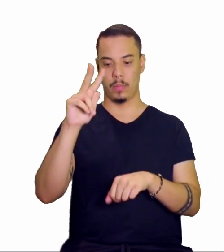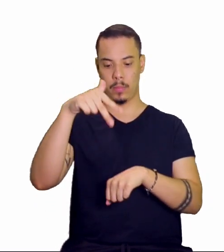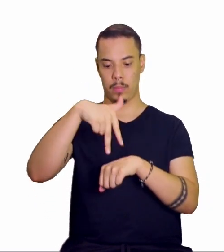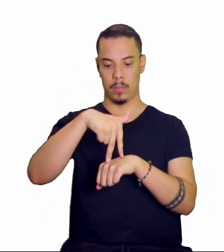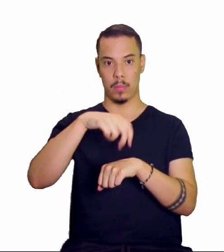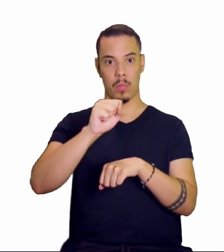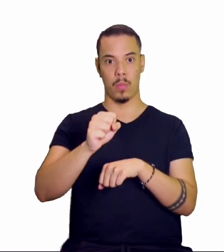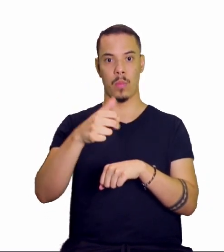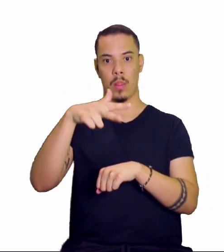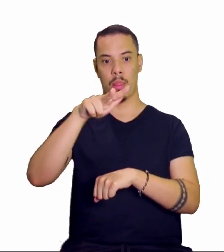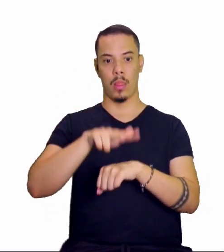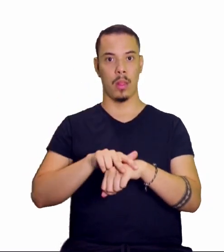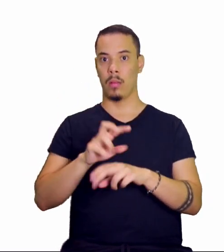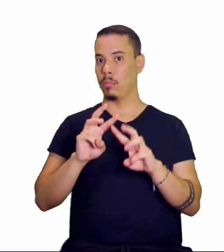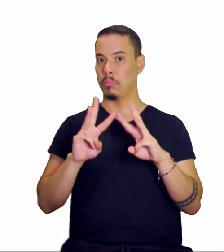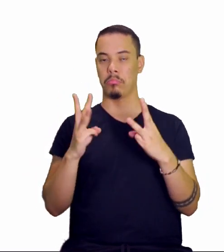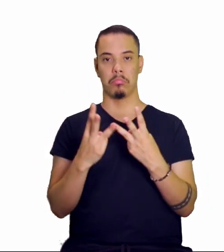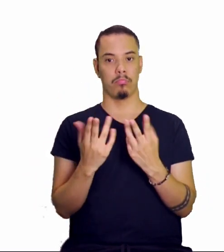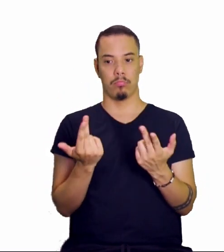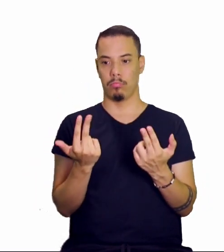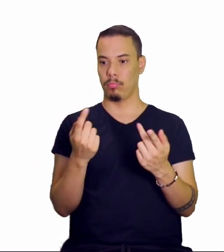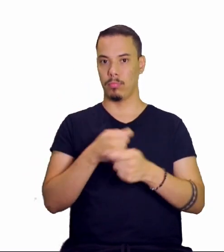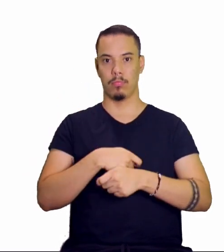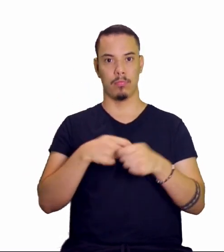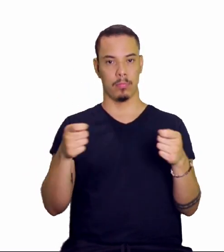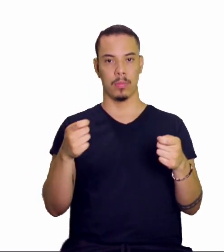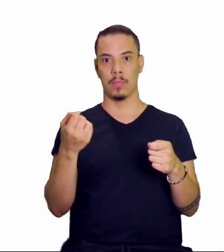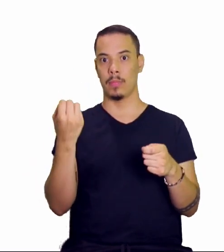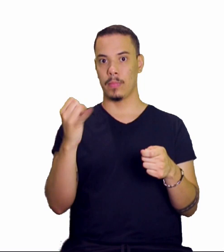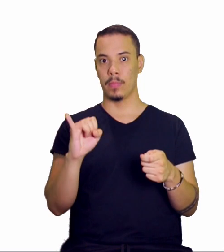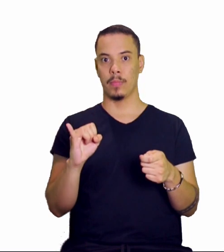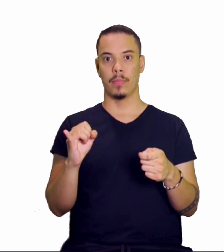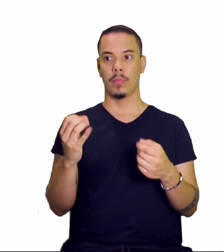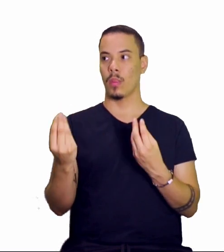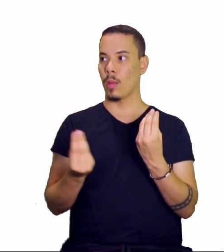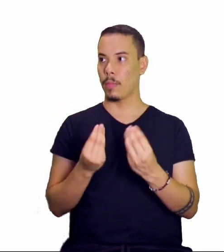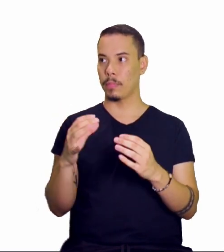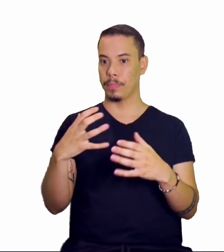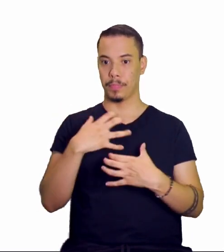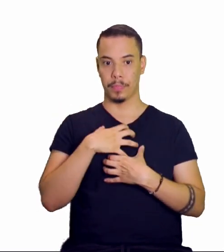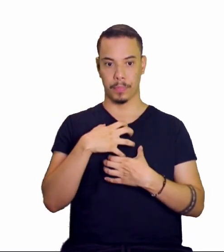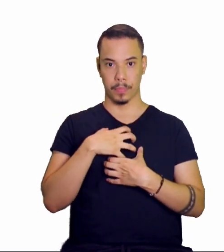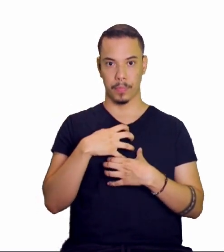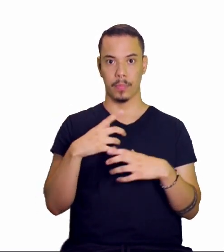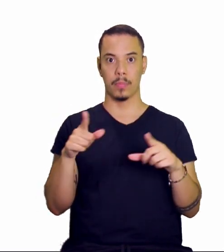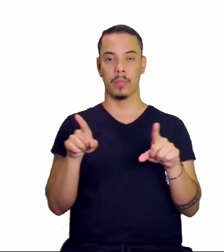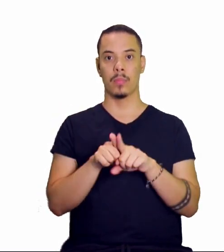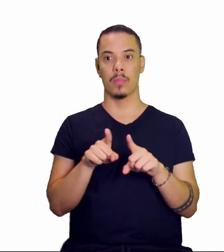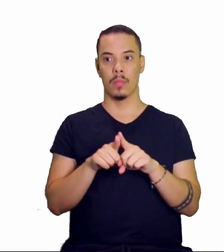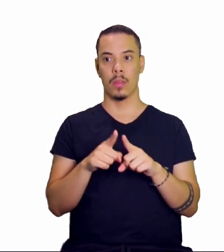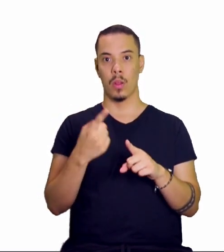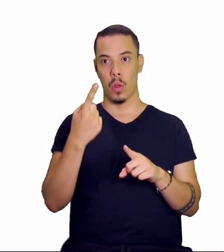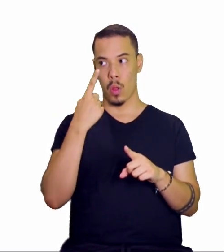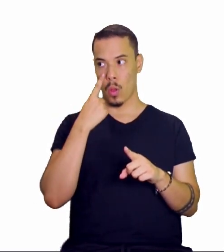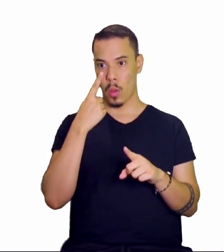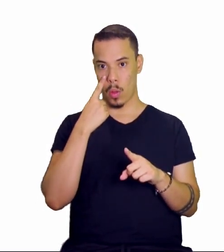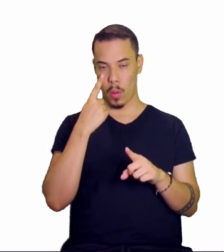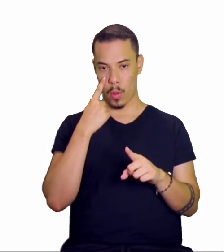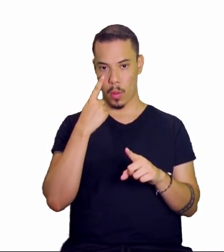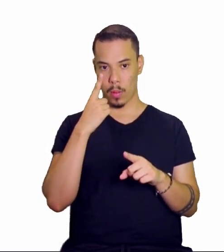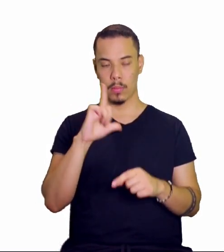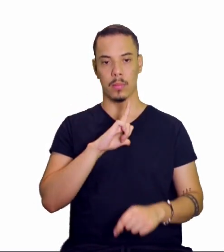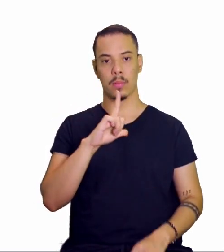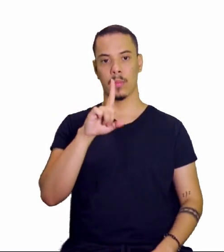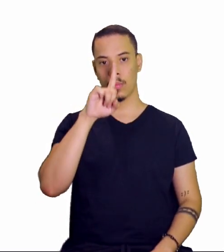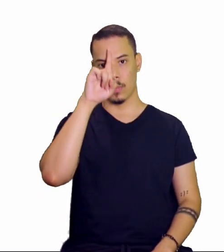a massa vai continuar sendo a... Justamente, não importa a posição, né, o que fazer. Isso. Pessoal, dá uma olhadinha aqui. A gente tem uma ideia,